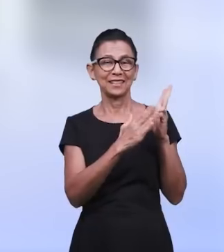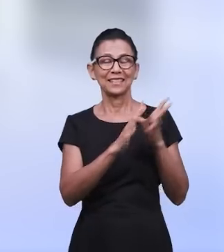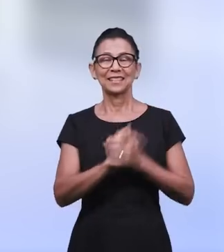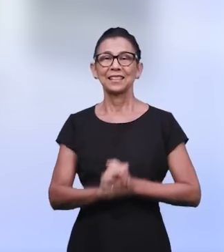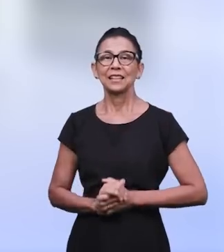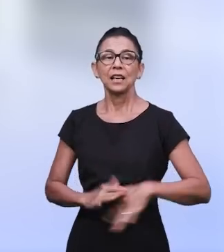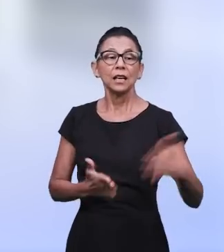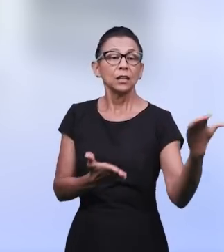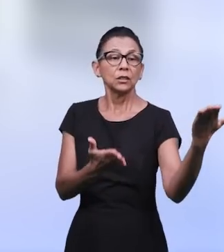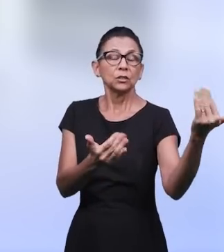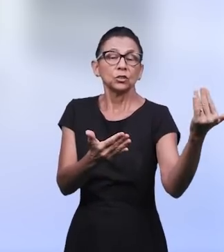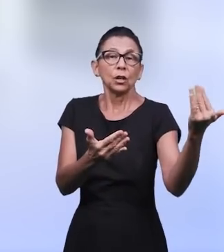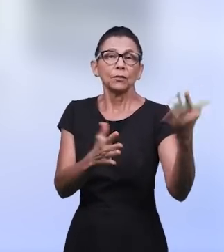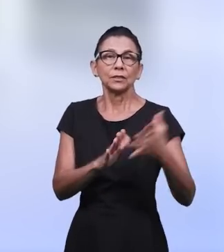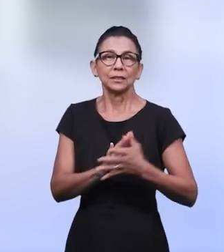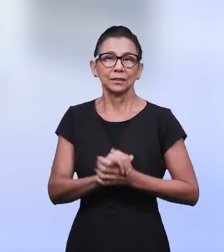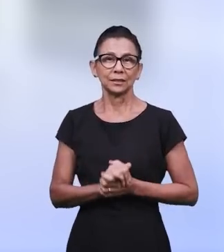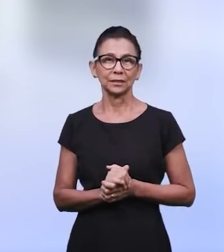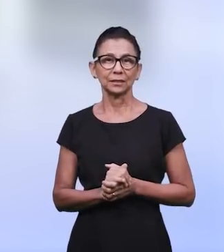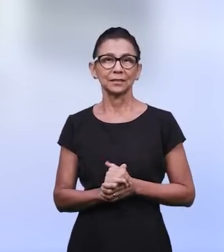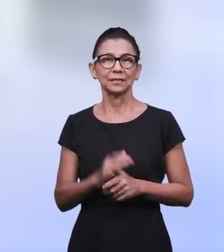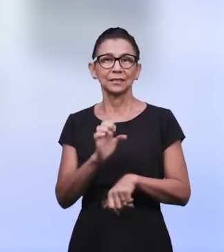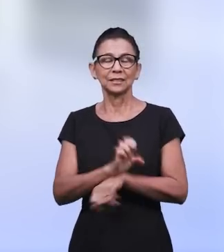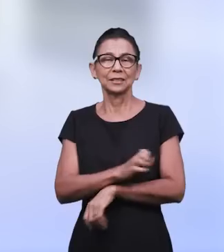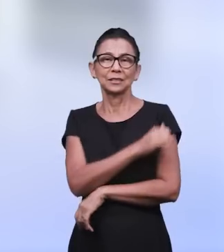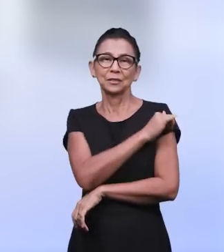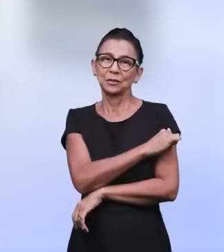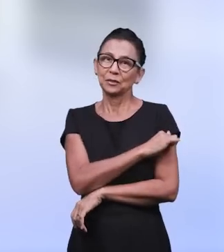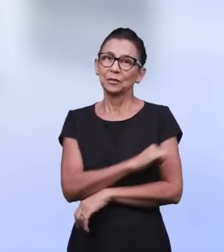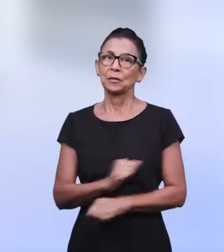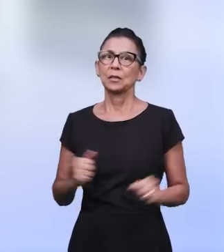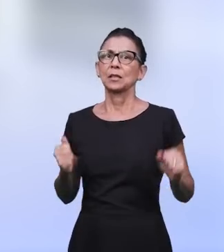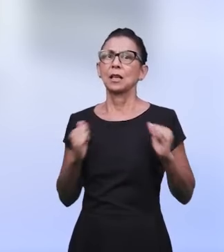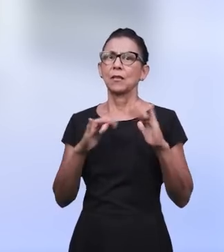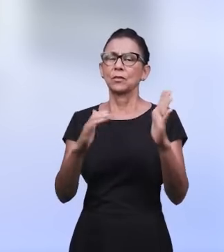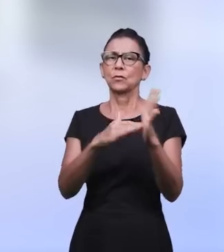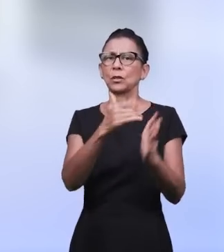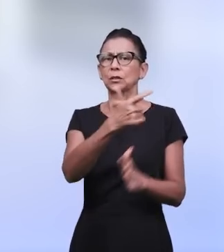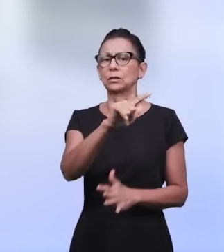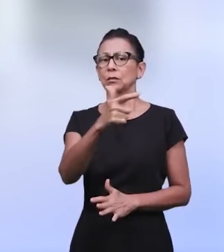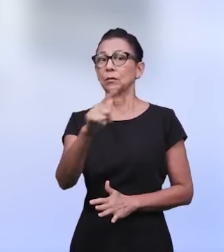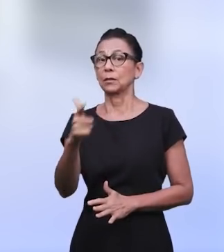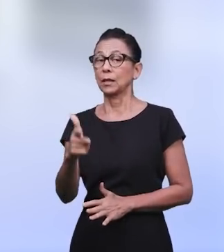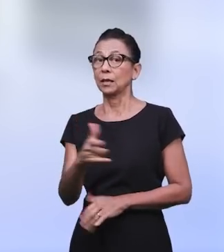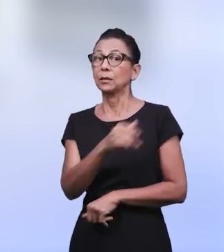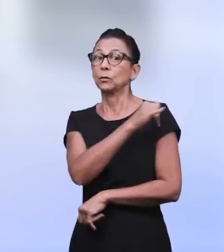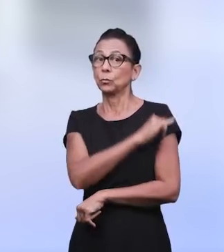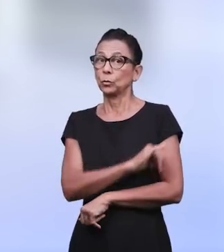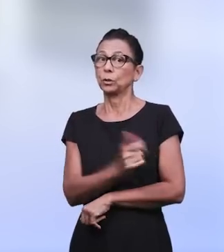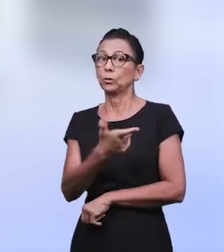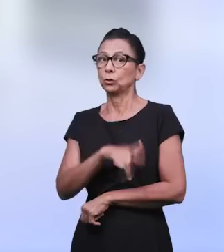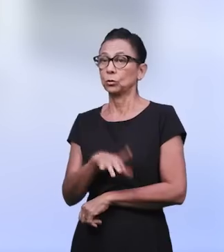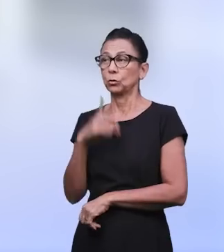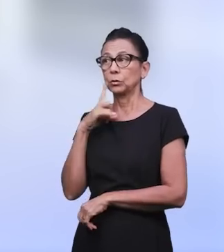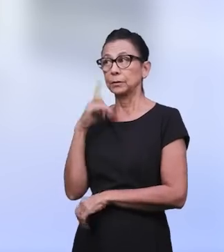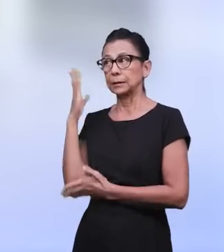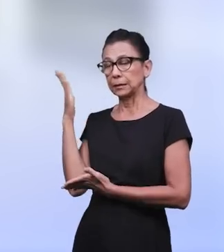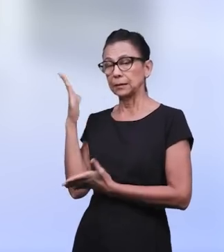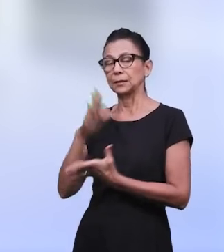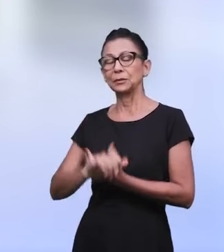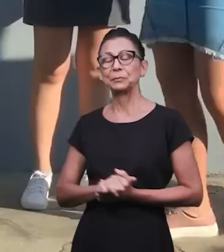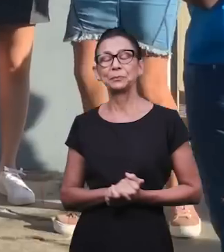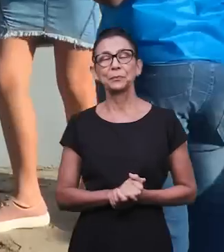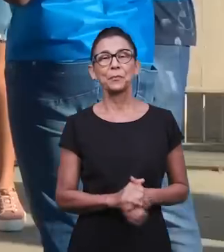um encontro de jovens em Nova Iguaçu, no Rio de Janeiro. Evangelho Sem Fronteiras em Nova Iguaçu, no Rio de Janeiro, como você está observando